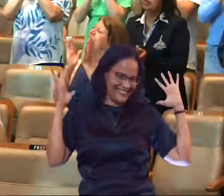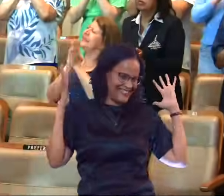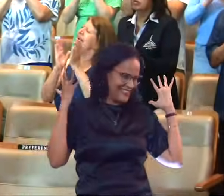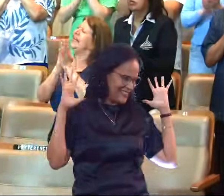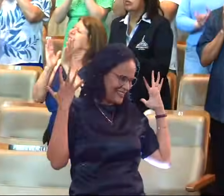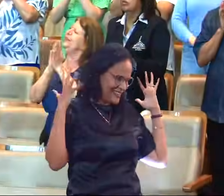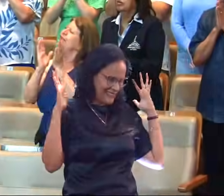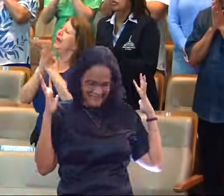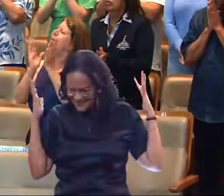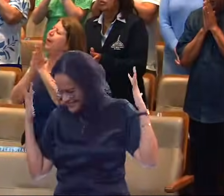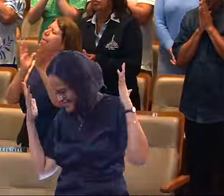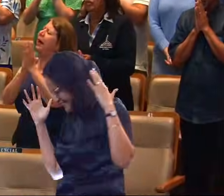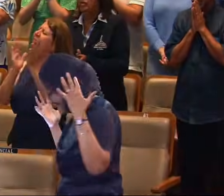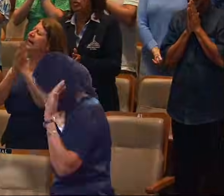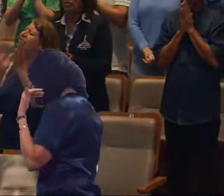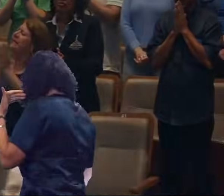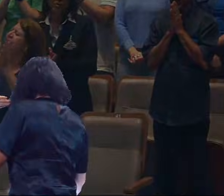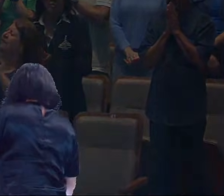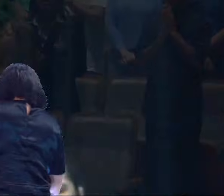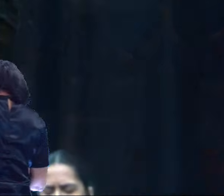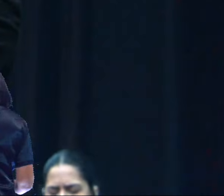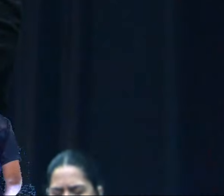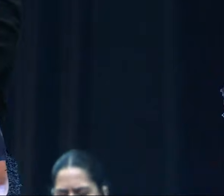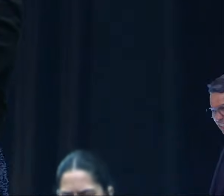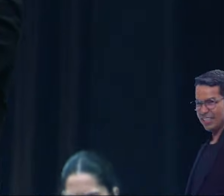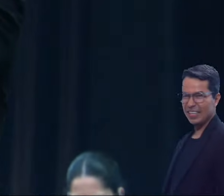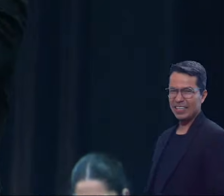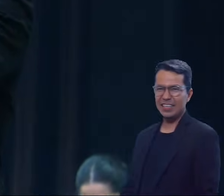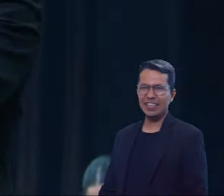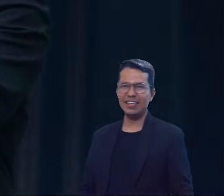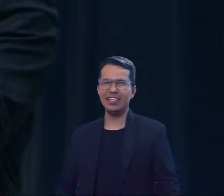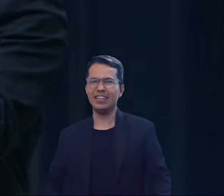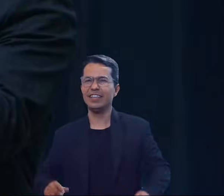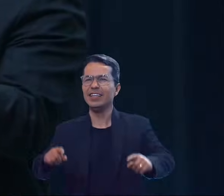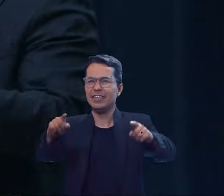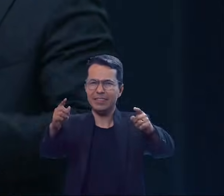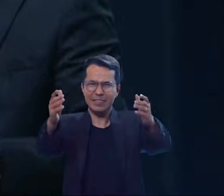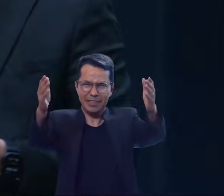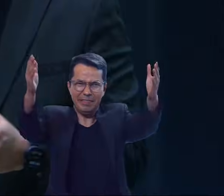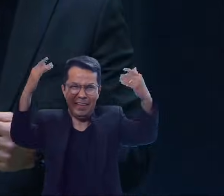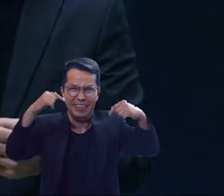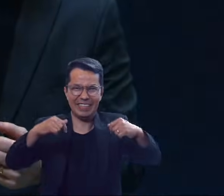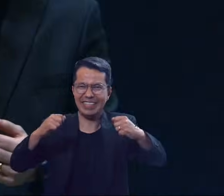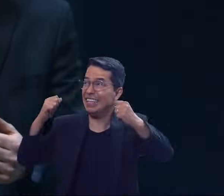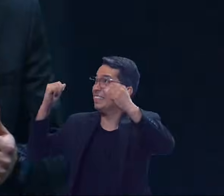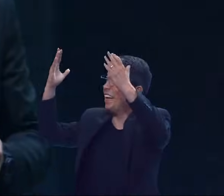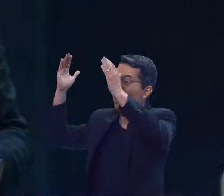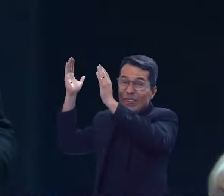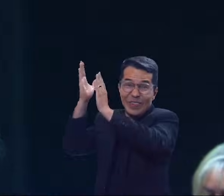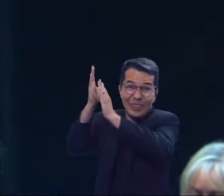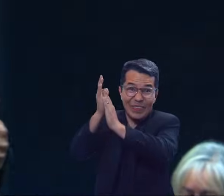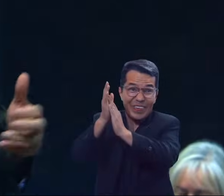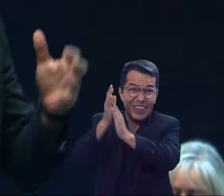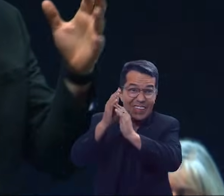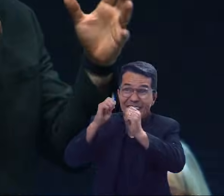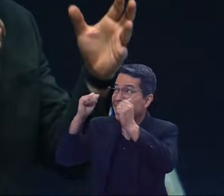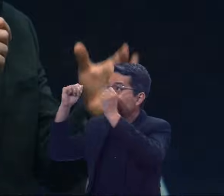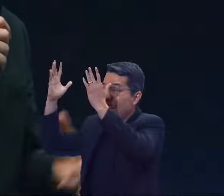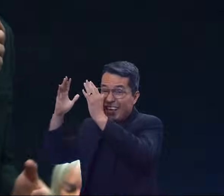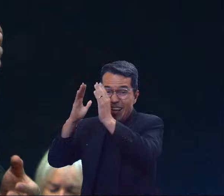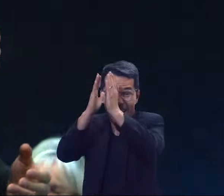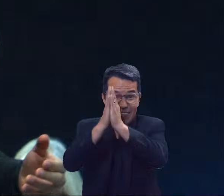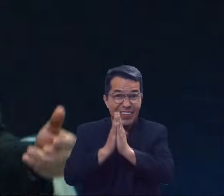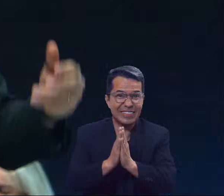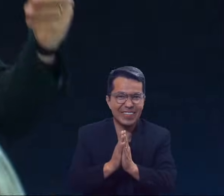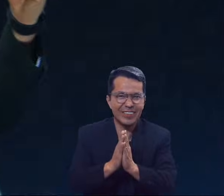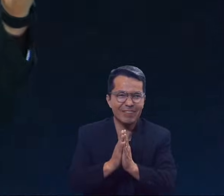Quantos vieram entregar o seu louvor, a sua adoração ao Senhor? Amém? Eu creio que Deus